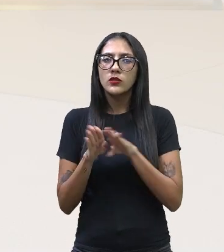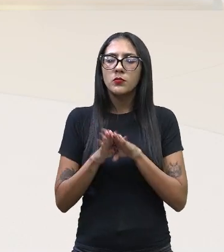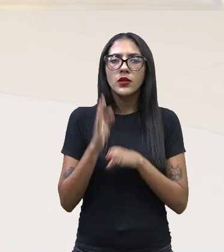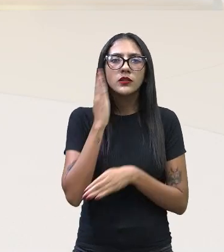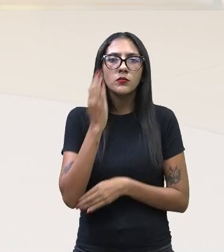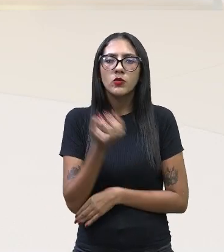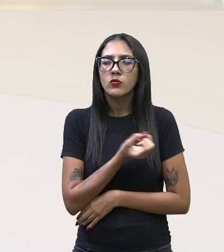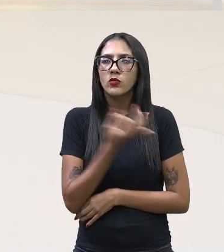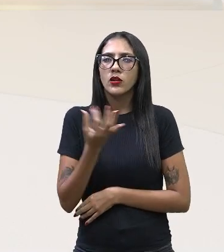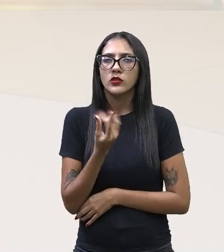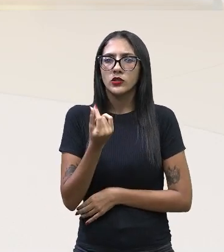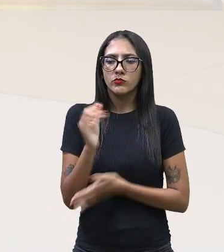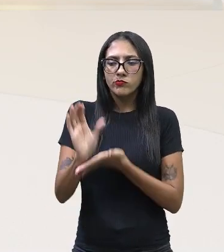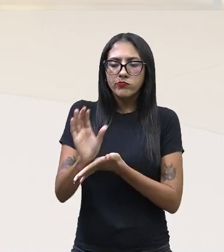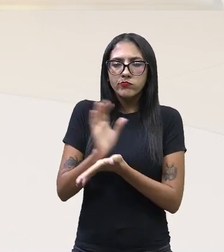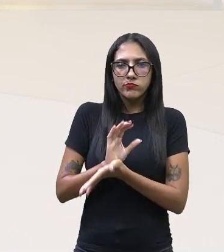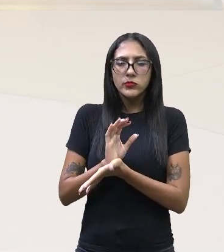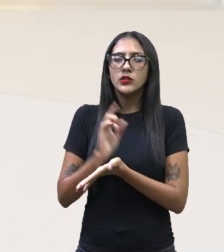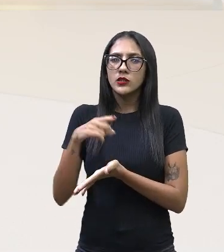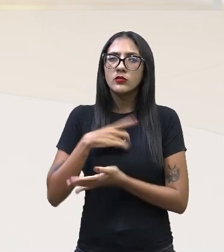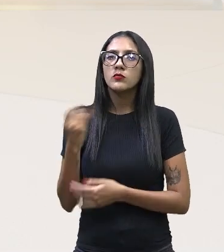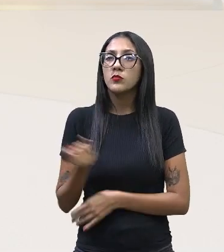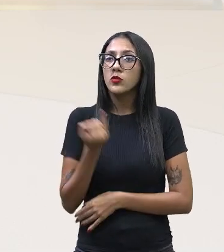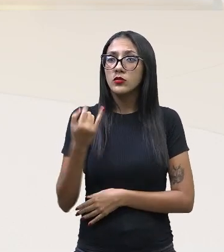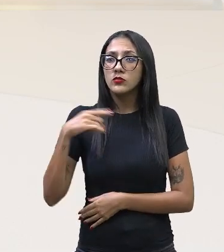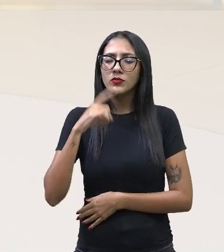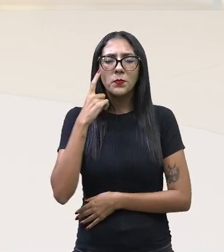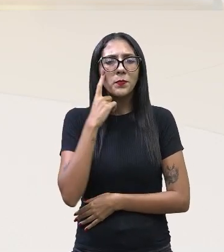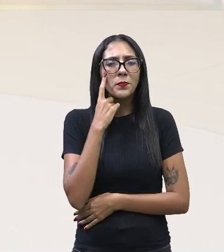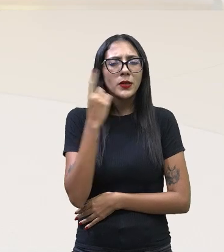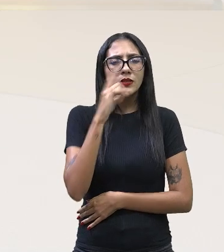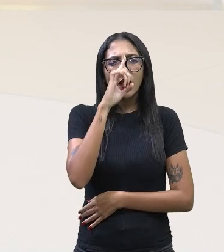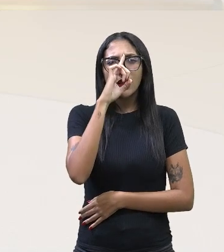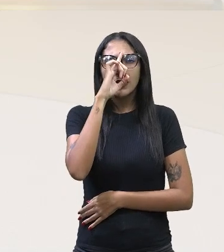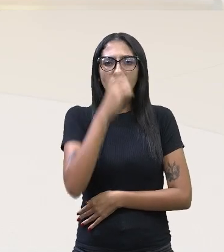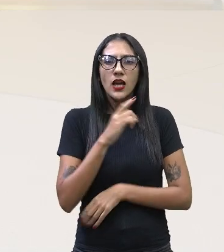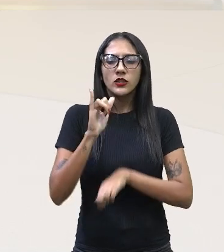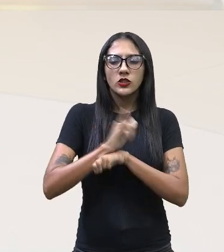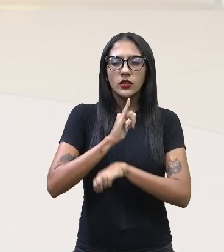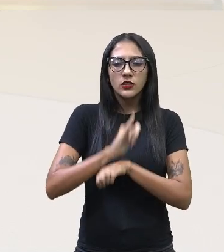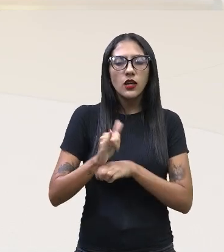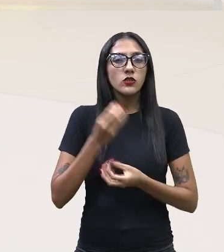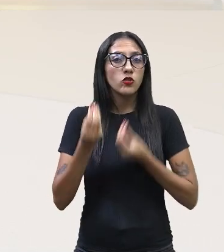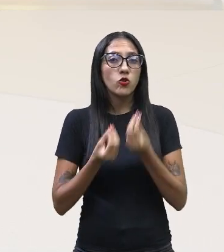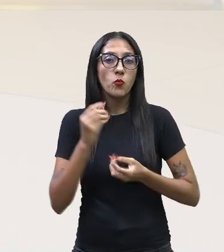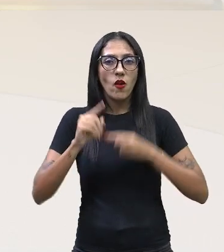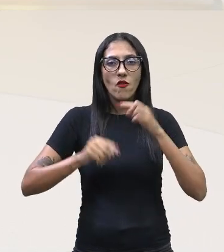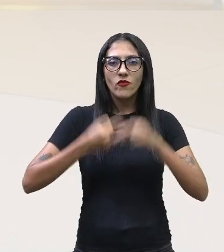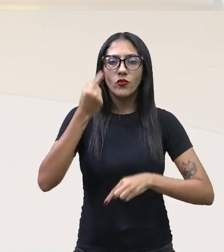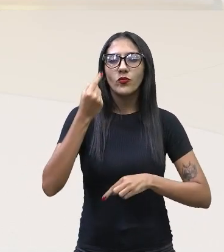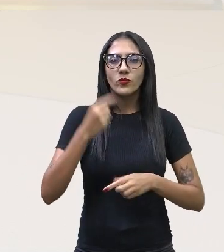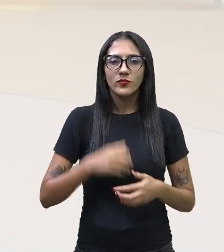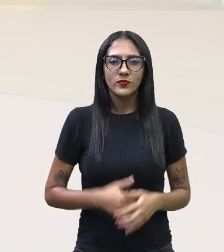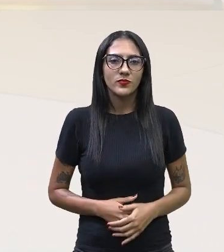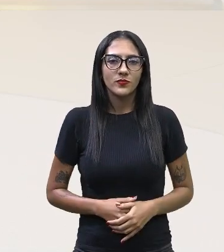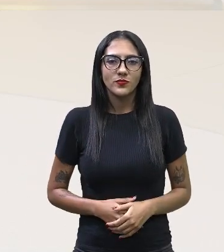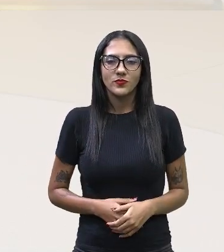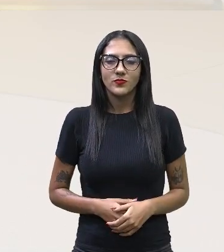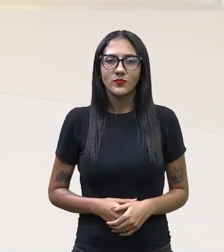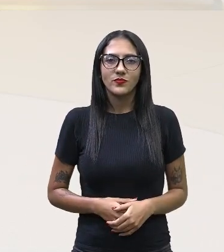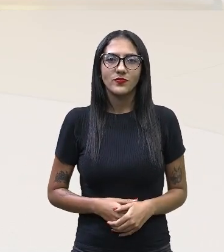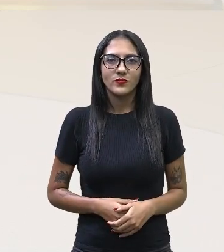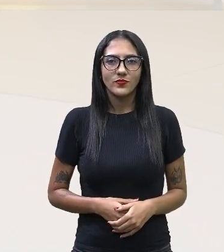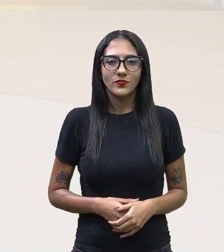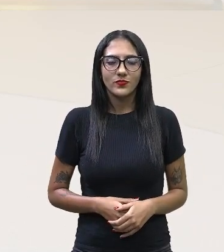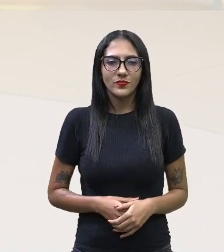super importante para que você consiga fazer as estratégias ali para fazer seu negócio crescer. E o finalzinho ali, né, da última cartela